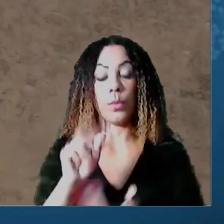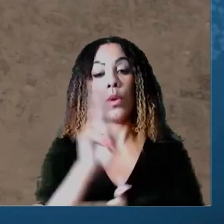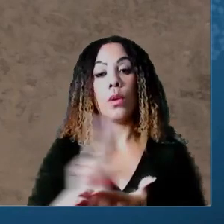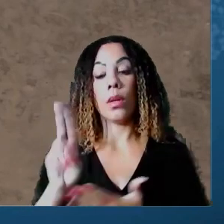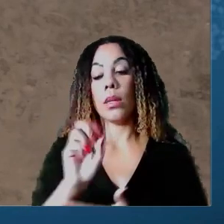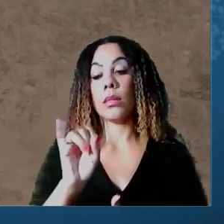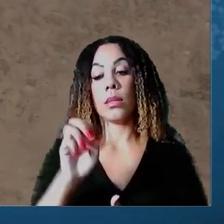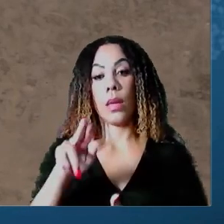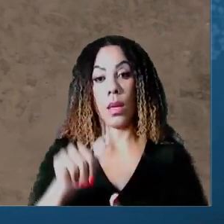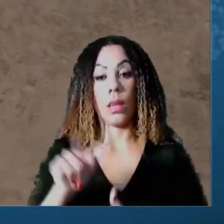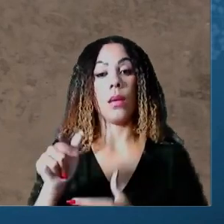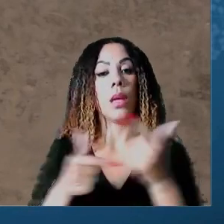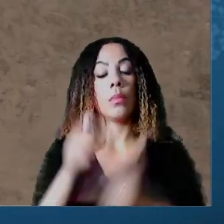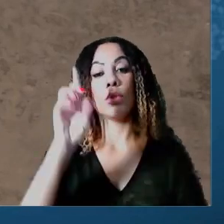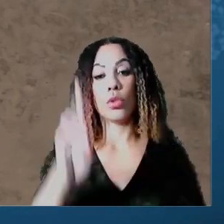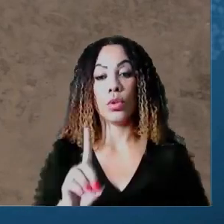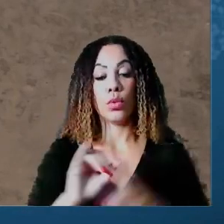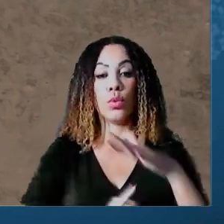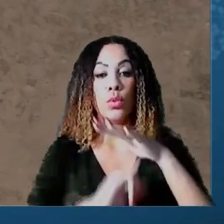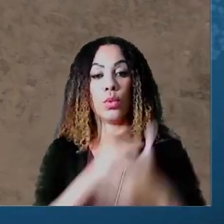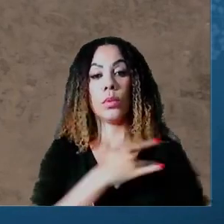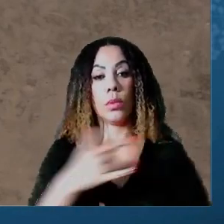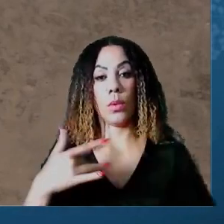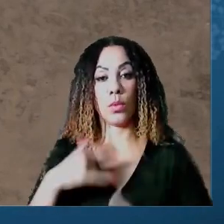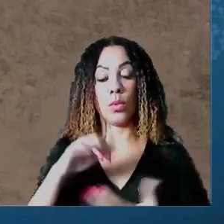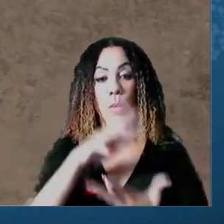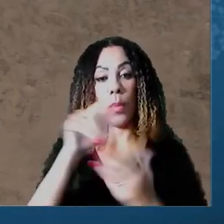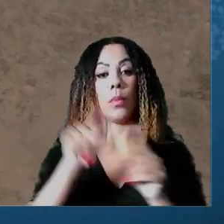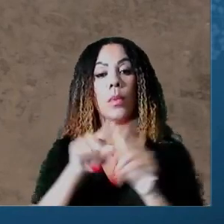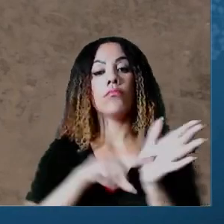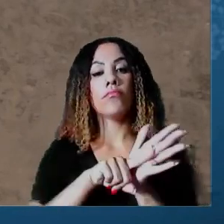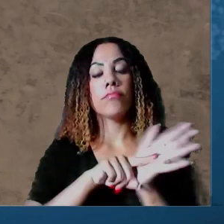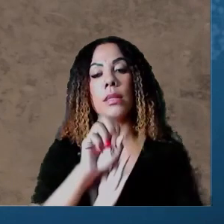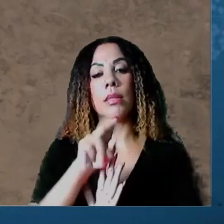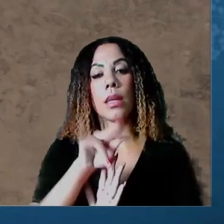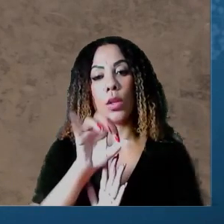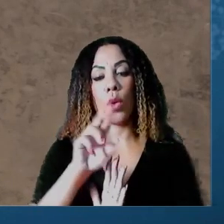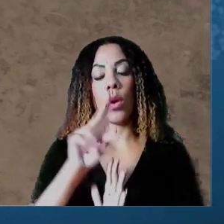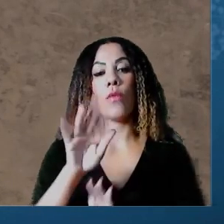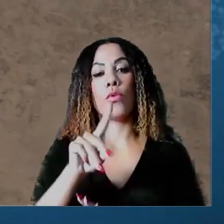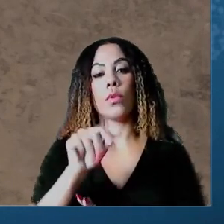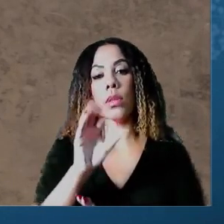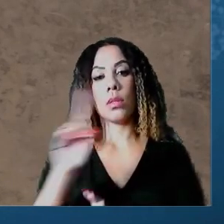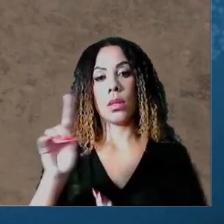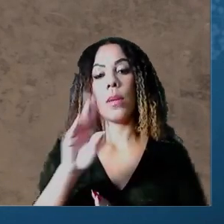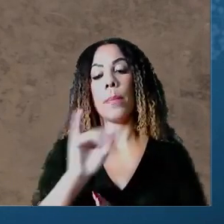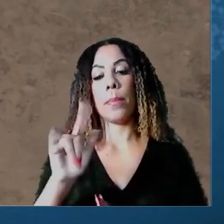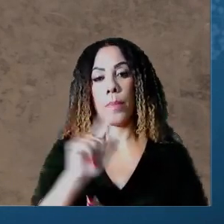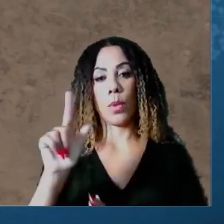diretora do Instituto de Saúde Global, bem como consultora sênior da Fundação Bill and Melinda